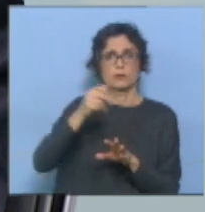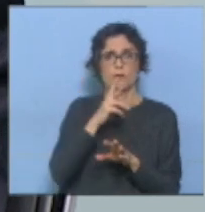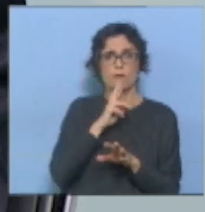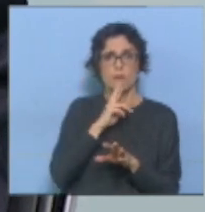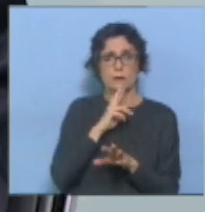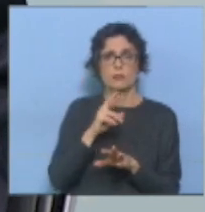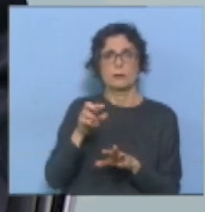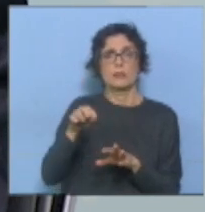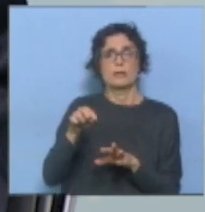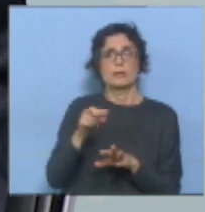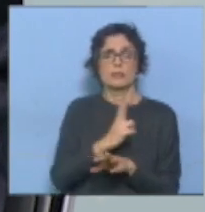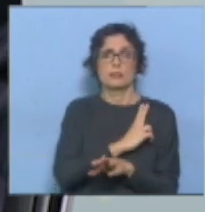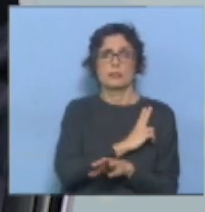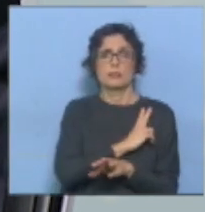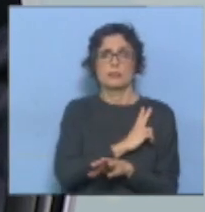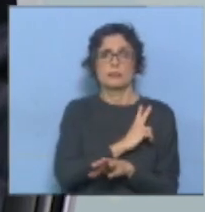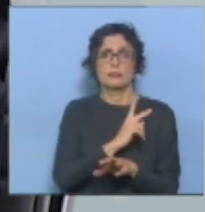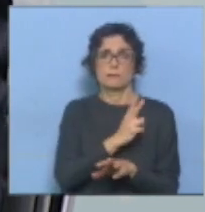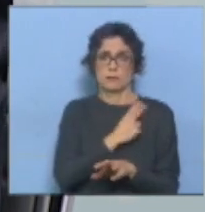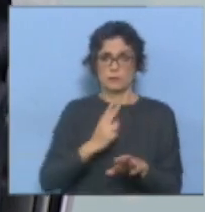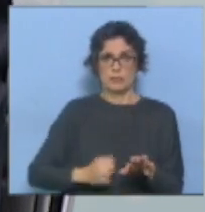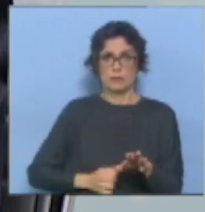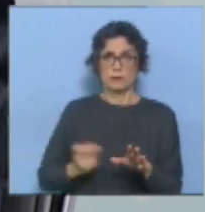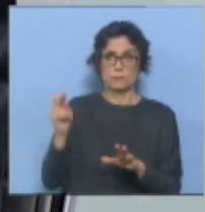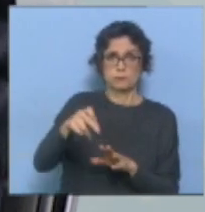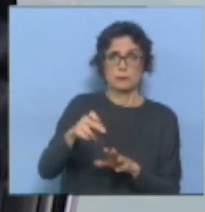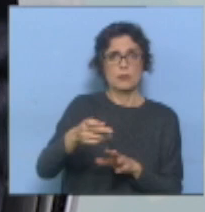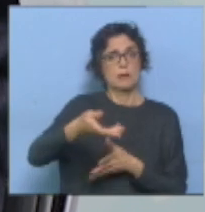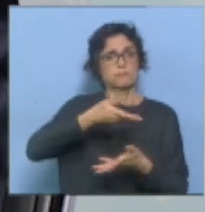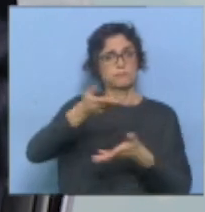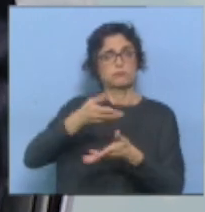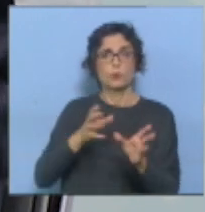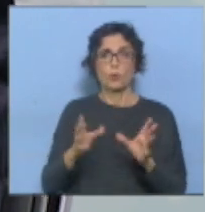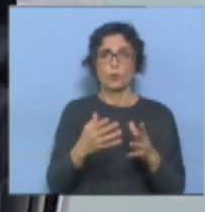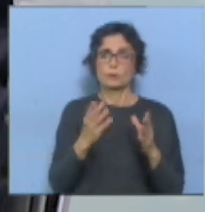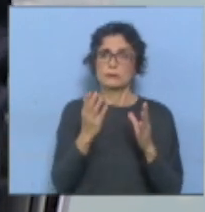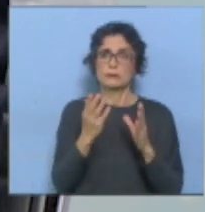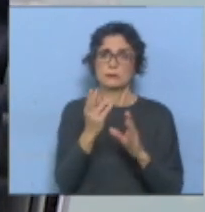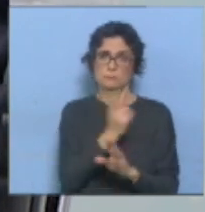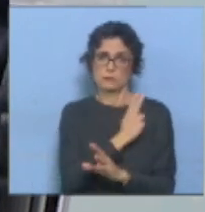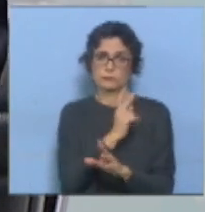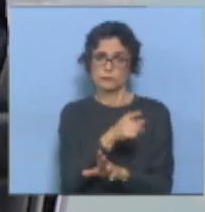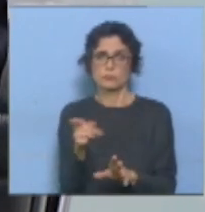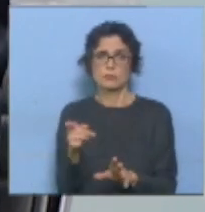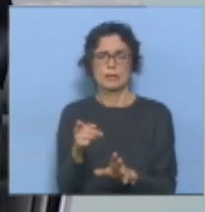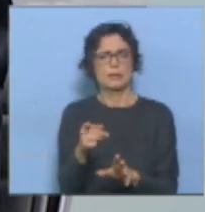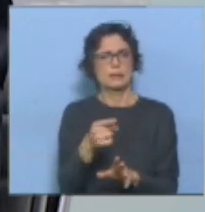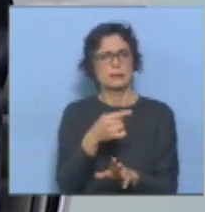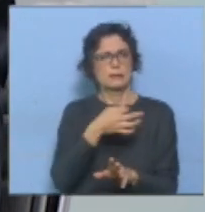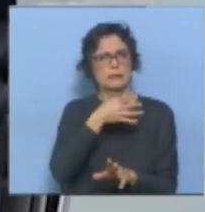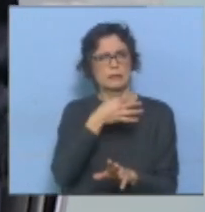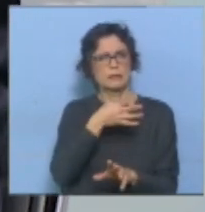falou ao Conselho Académico, com os alunos representantes, a dizer bem. Na minha